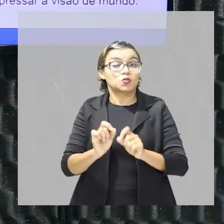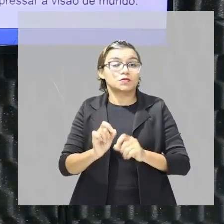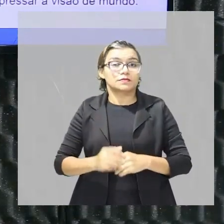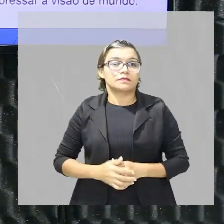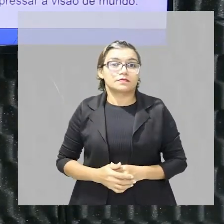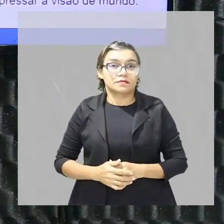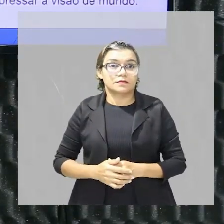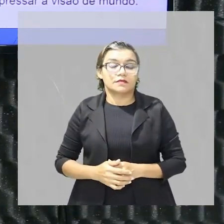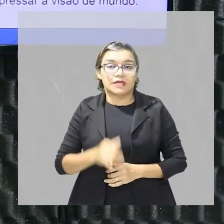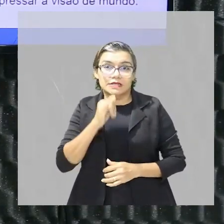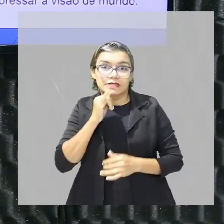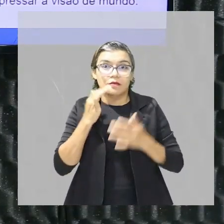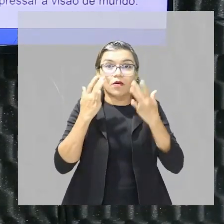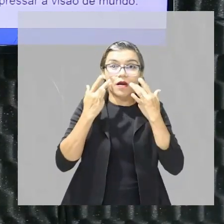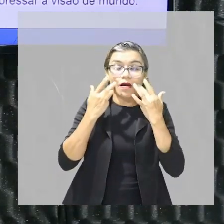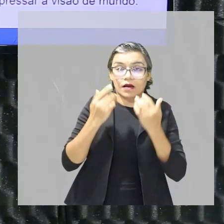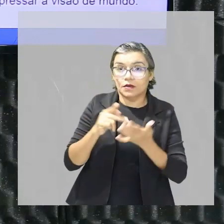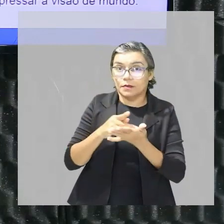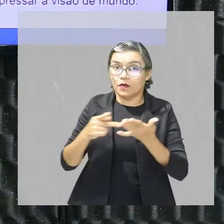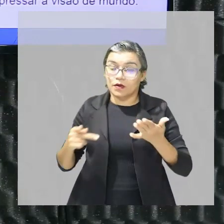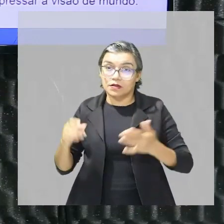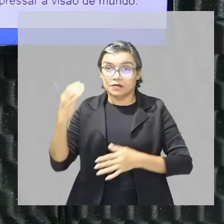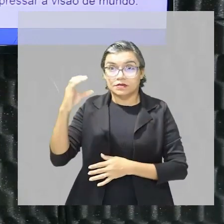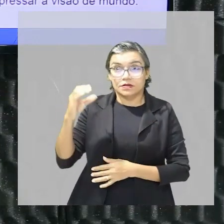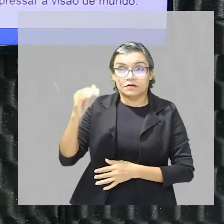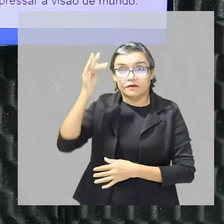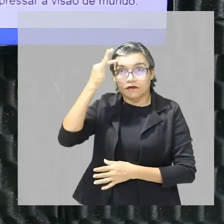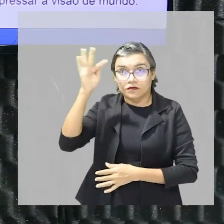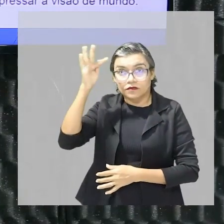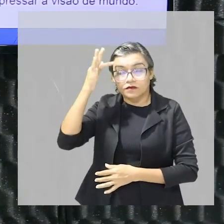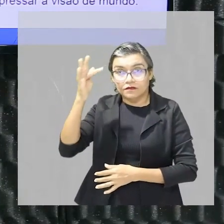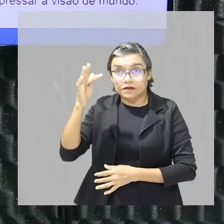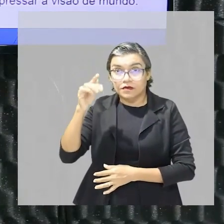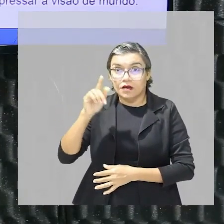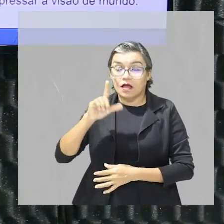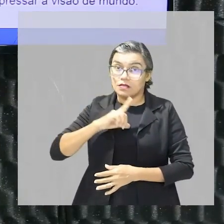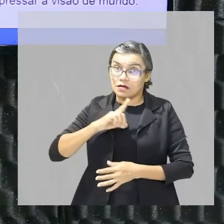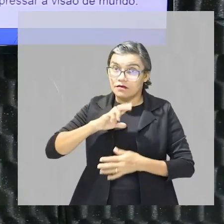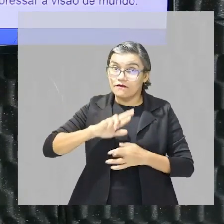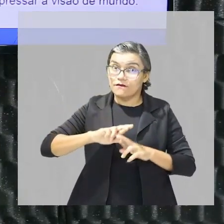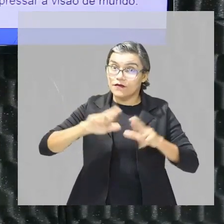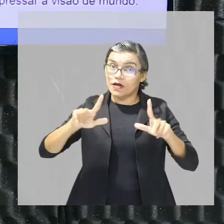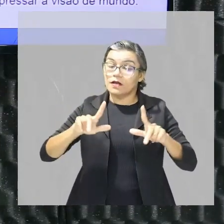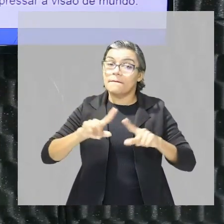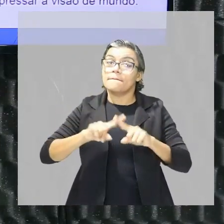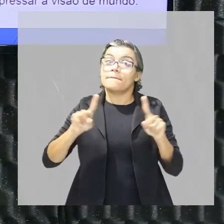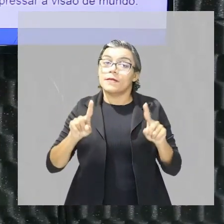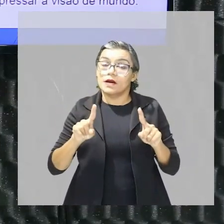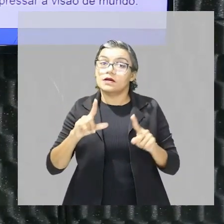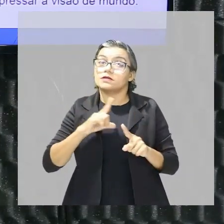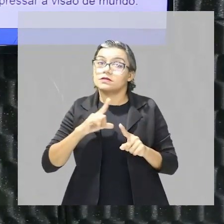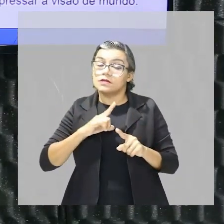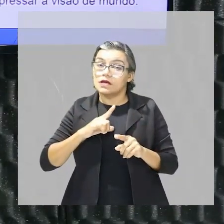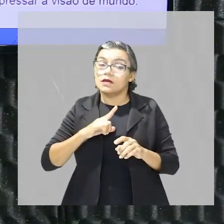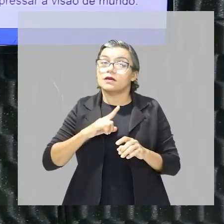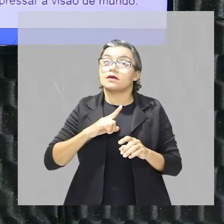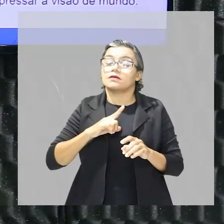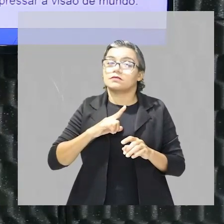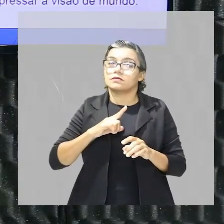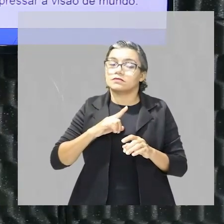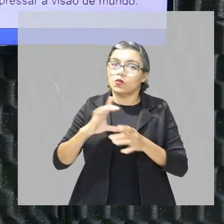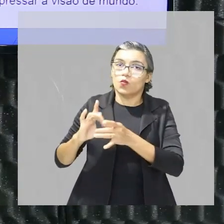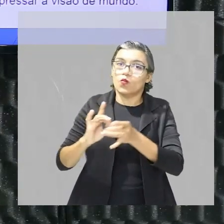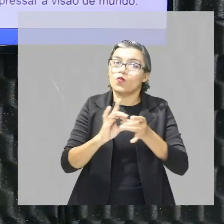tanto a arte poética como a ciência filosofia são diferentes mas eles têm este elemento em como este